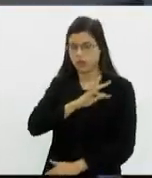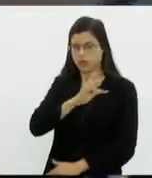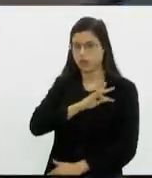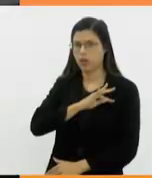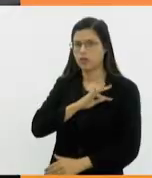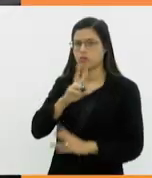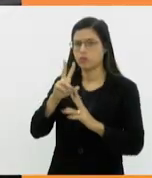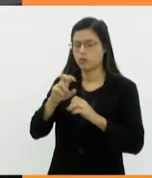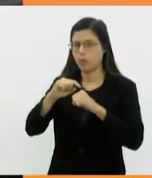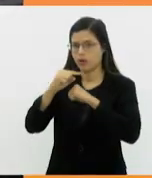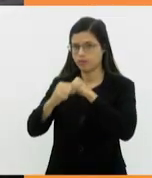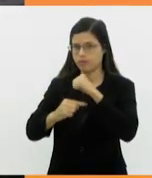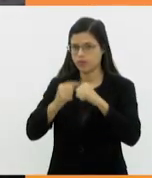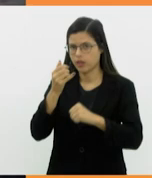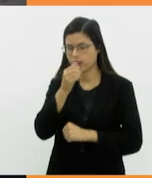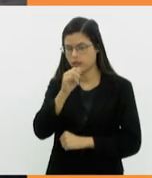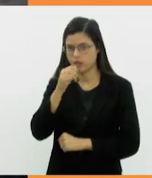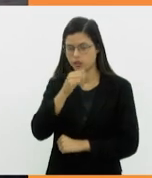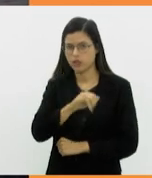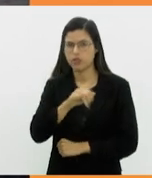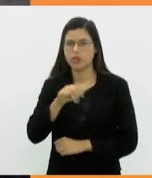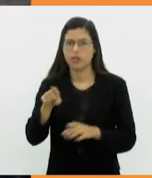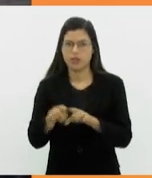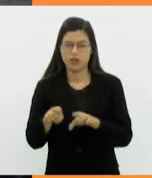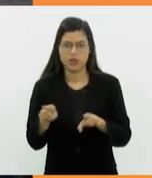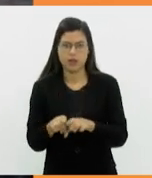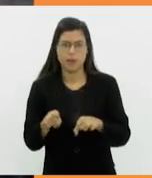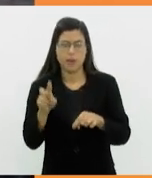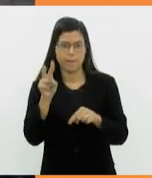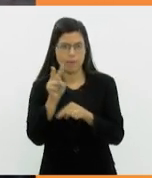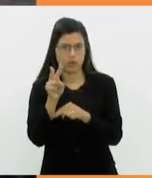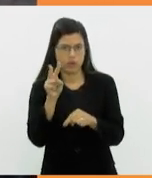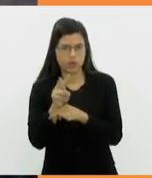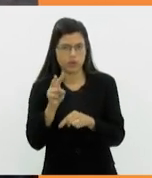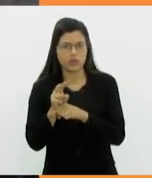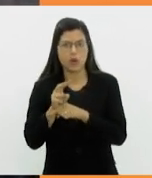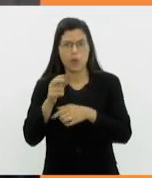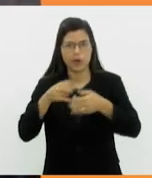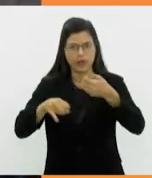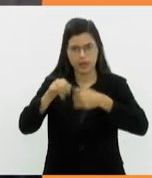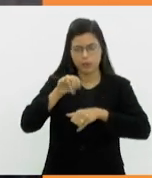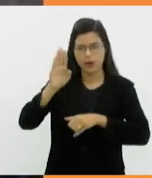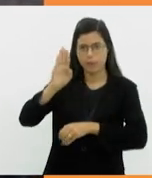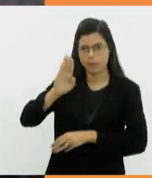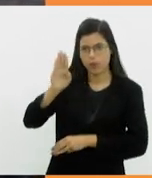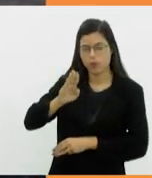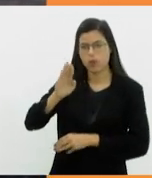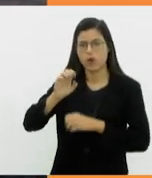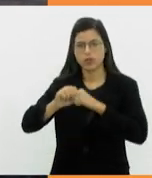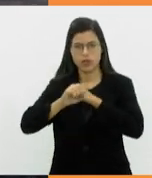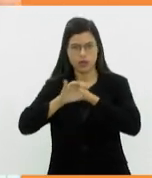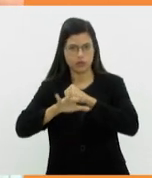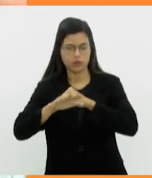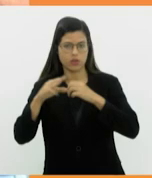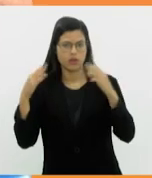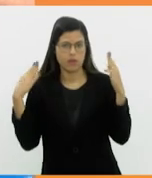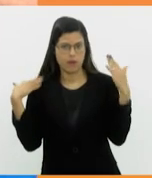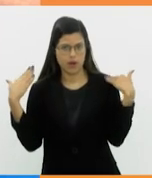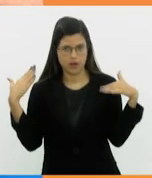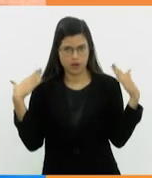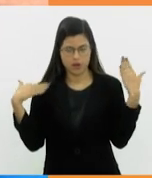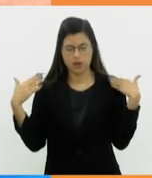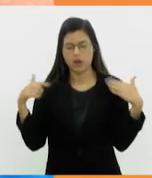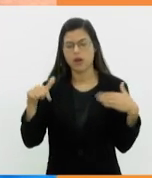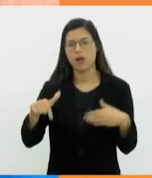Nuclear, em parceria com o Batalhão de Defesa Nuclear, Biológica, Química e Radiológica da Marinha do Brasil, monitoram o